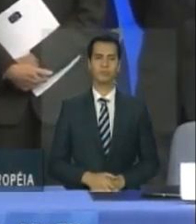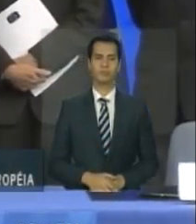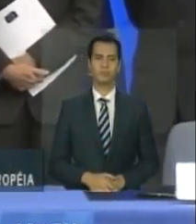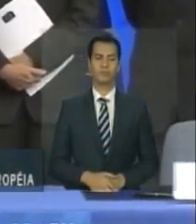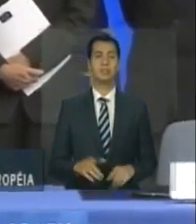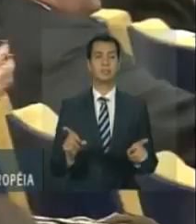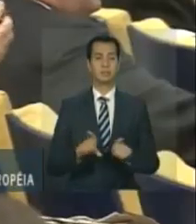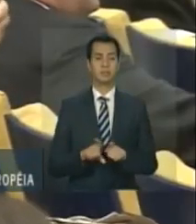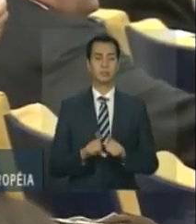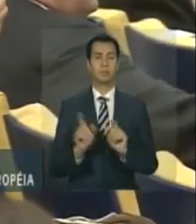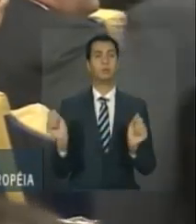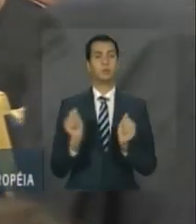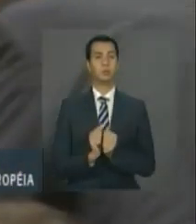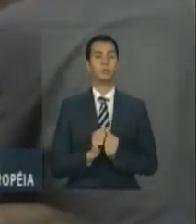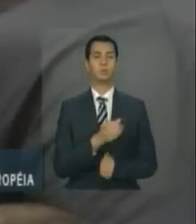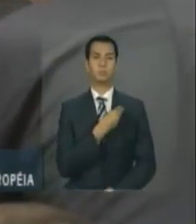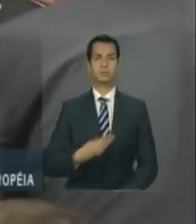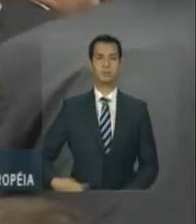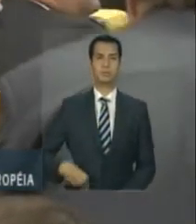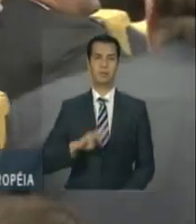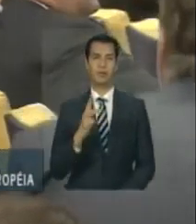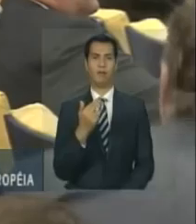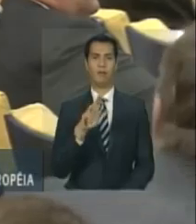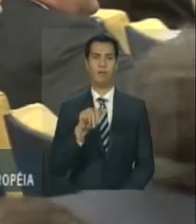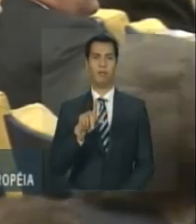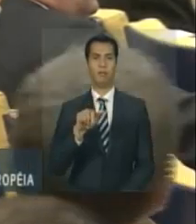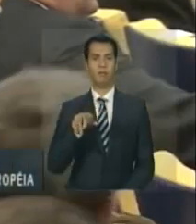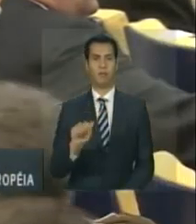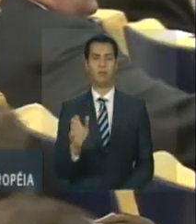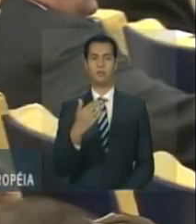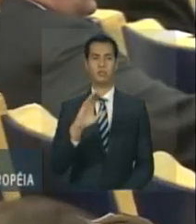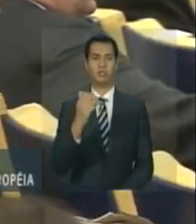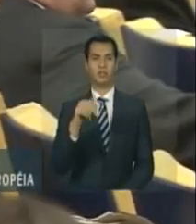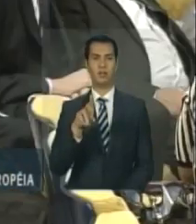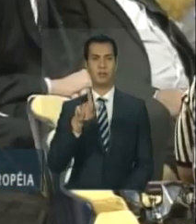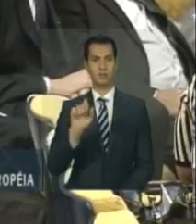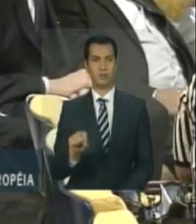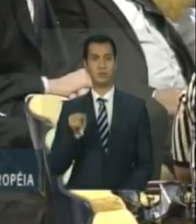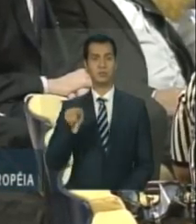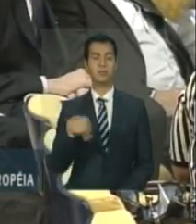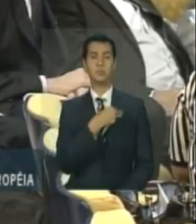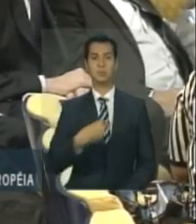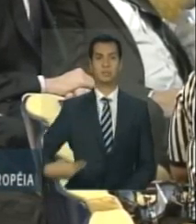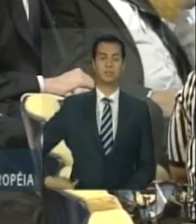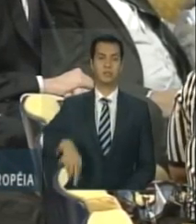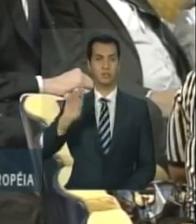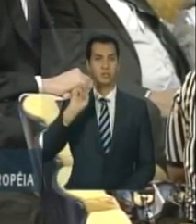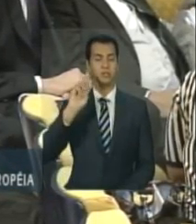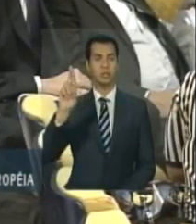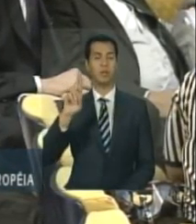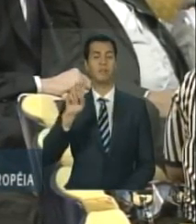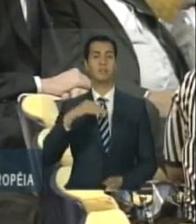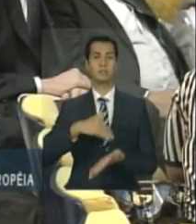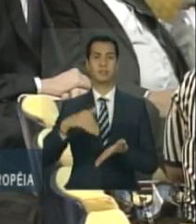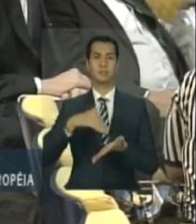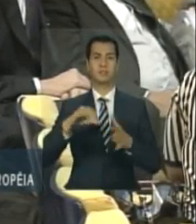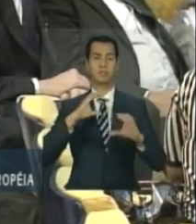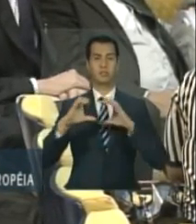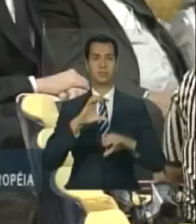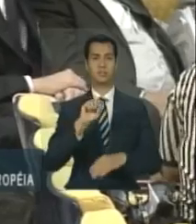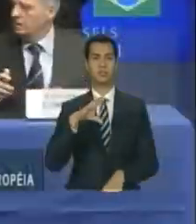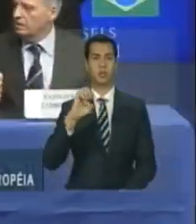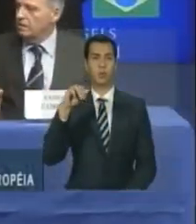fazendo aí os cumprimentos e as trocas dos acordos assinados e os cumprimentos